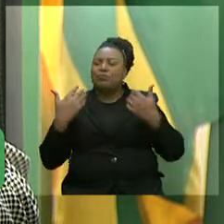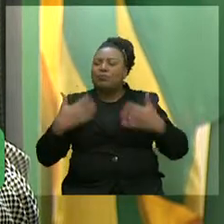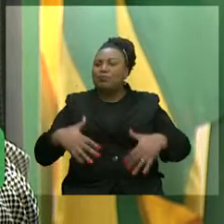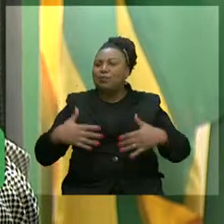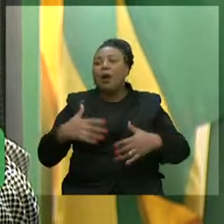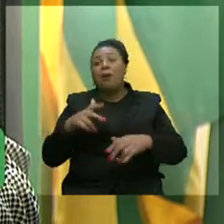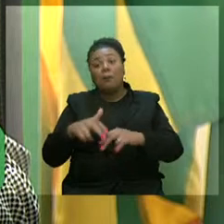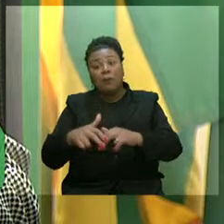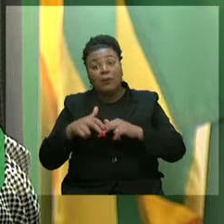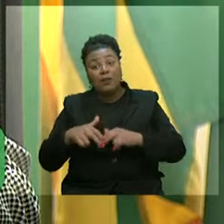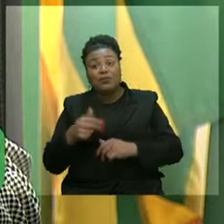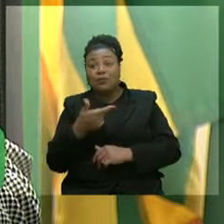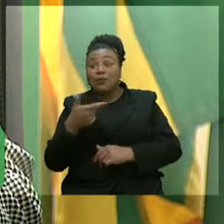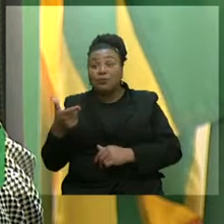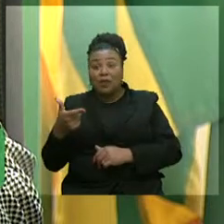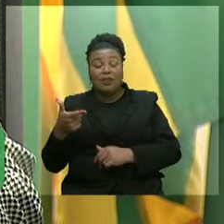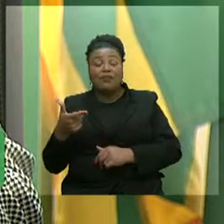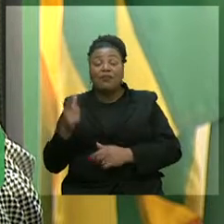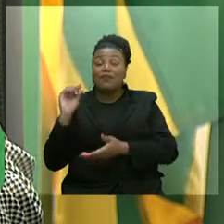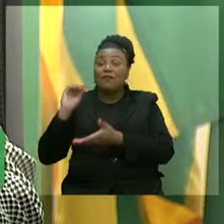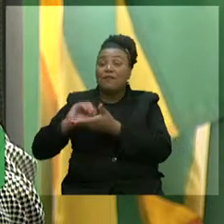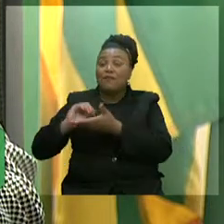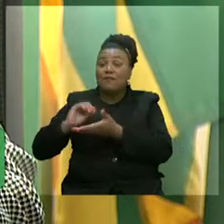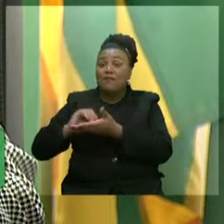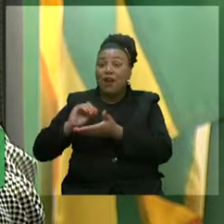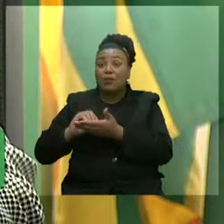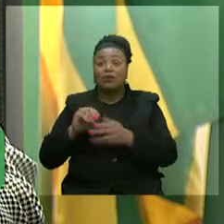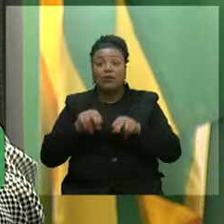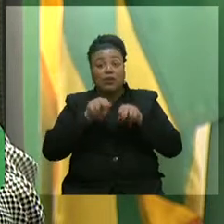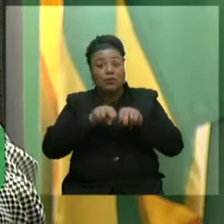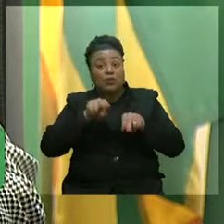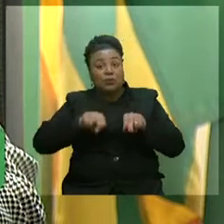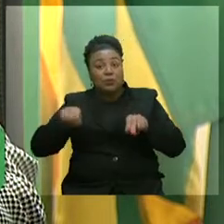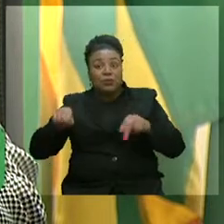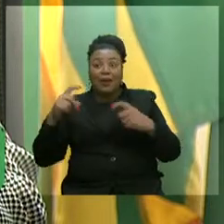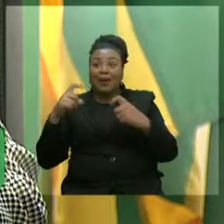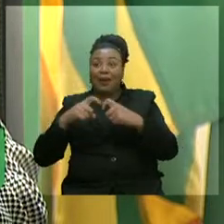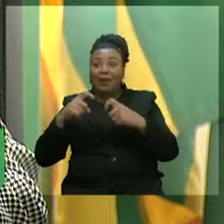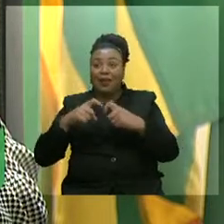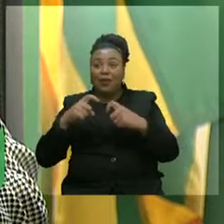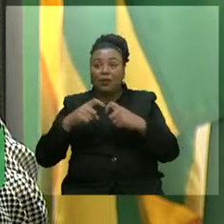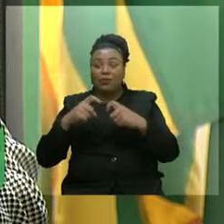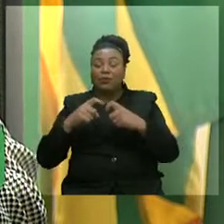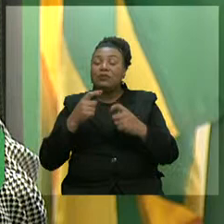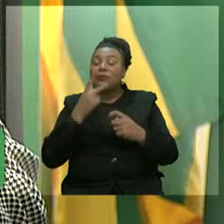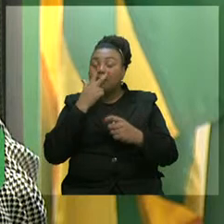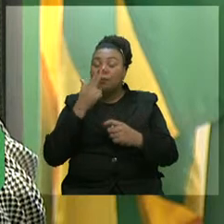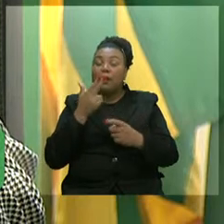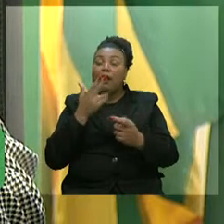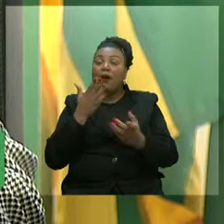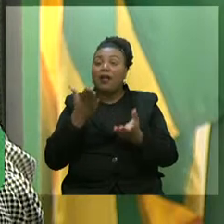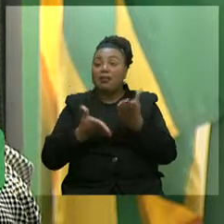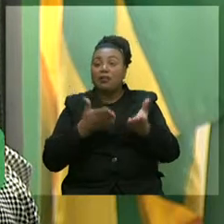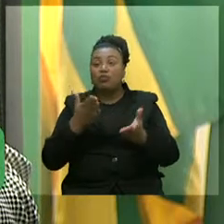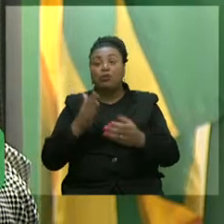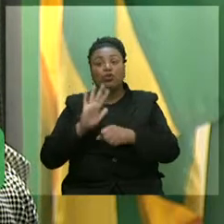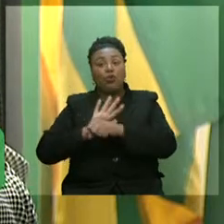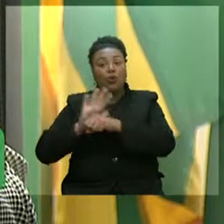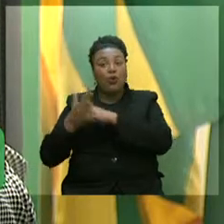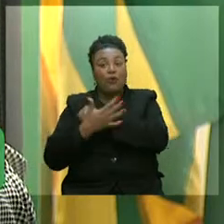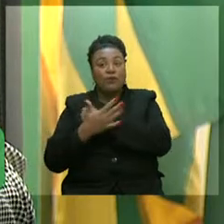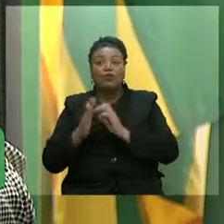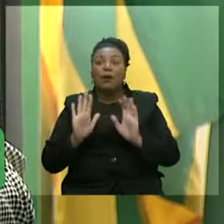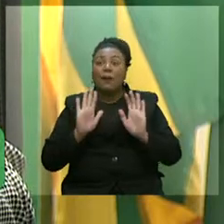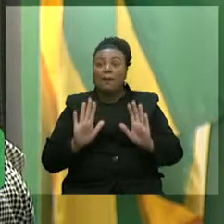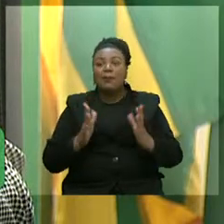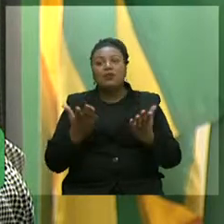expressivo, tanto é que não houve falta de leitos clínicos para intervenção Covid, só